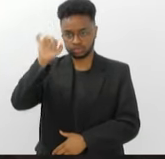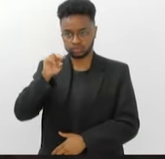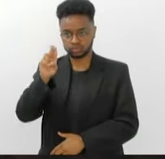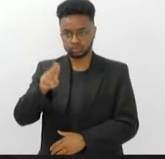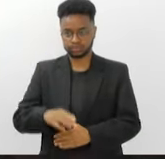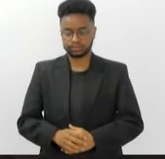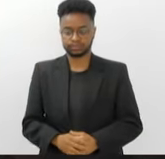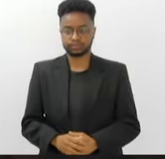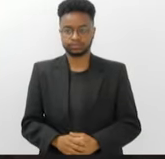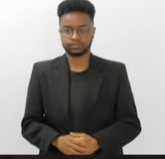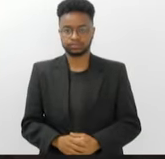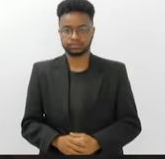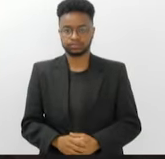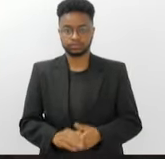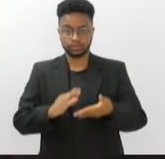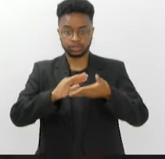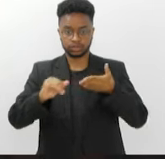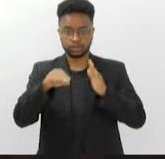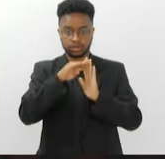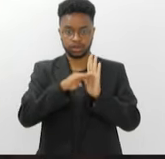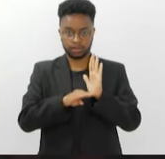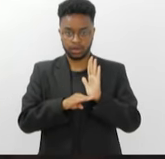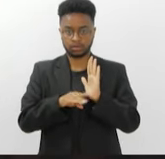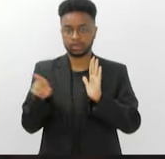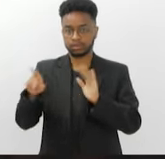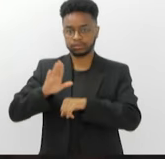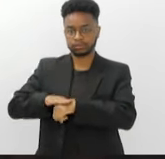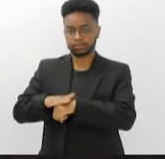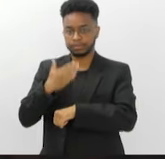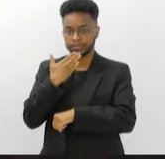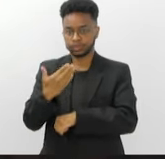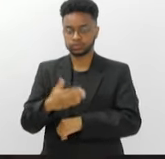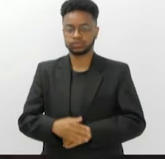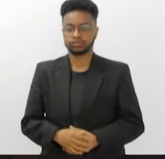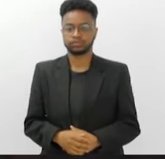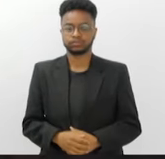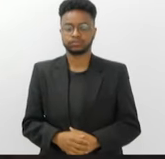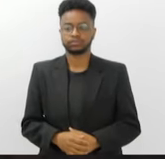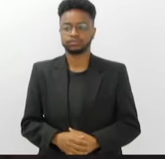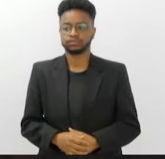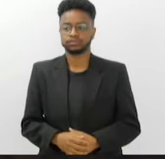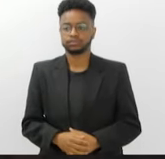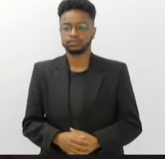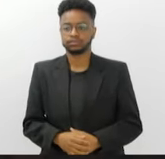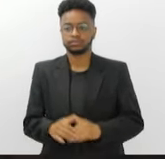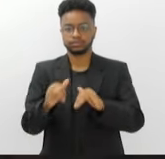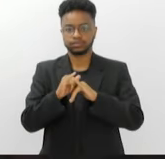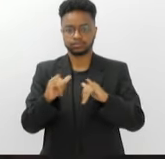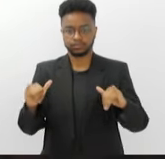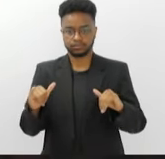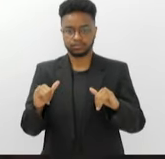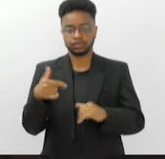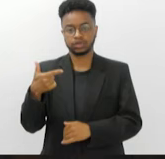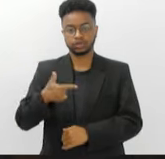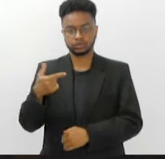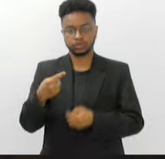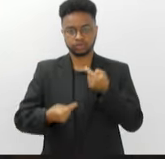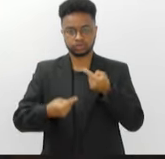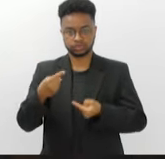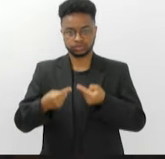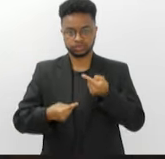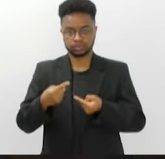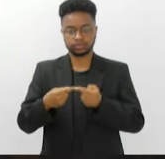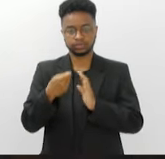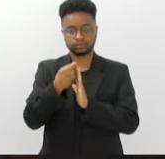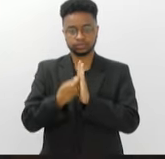Esse aqui? Retirado de pauta a pedido da própria autora, Tia Ju. Anuncio, em segunda discussão,